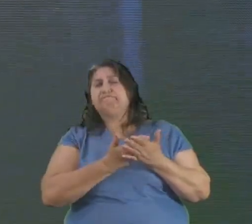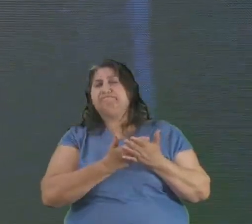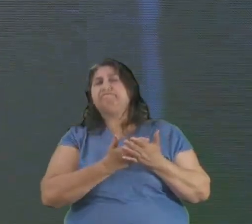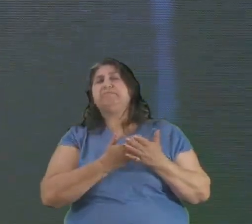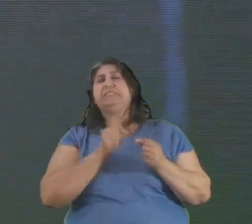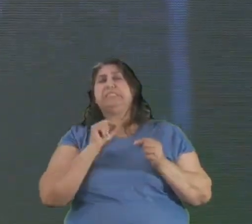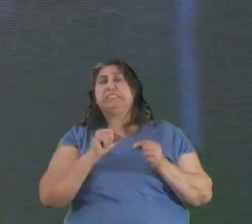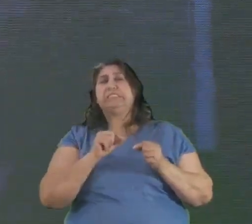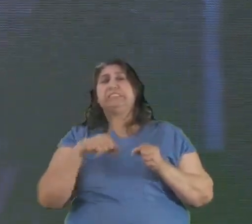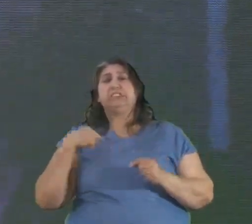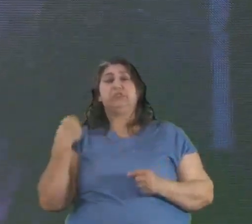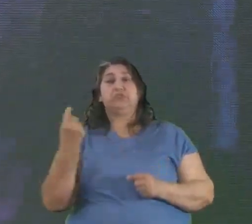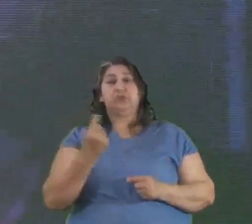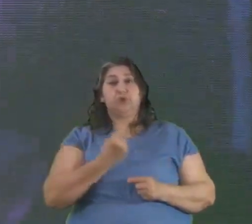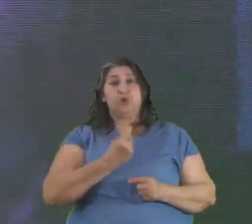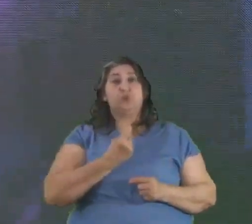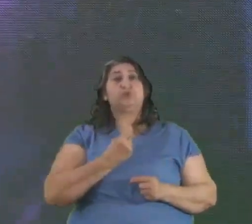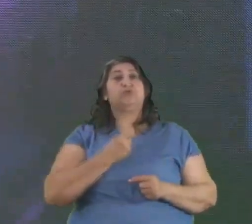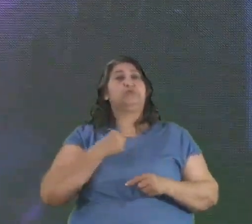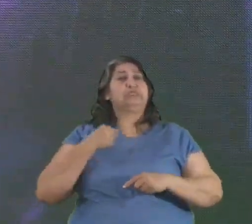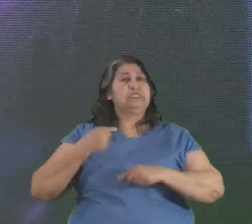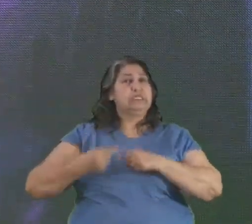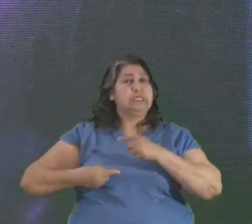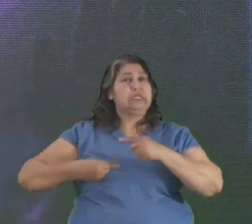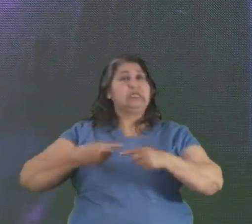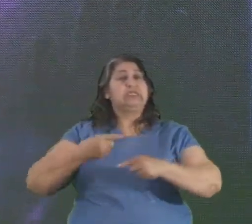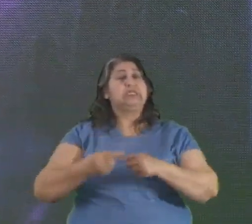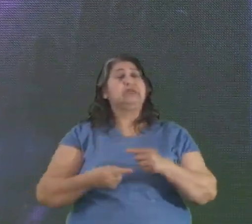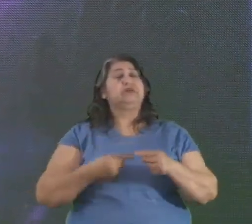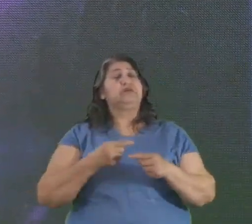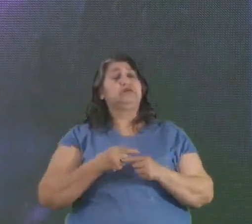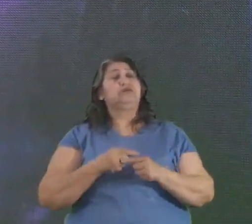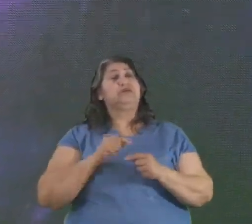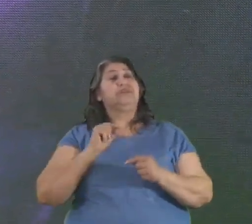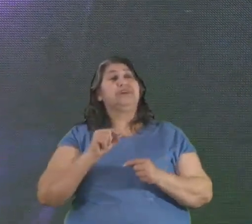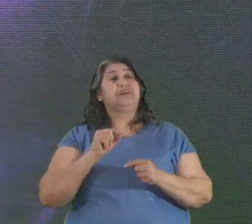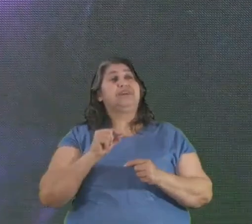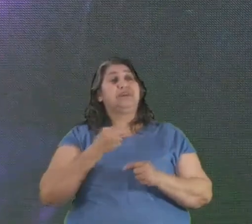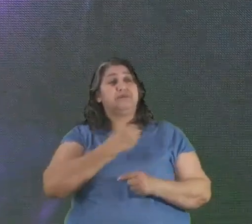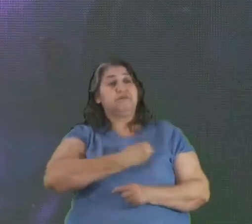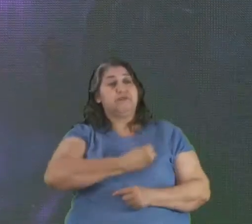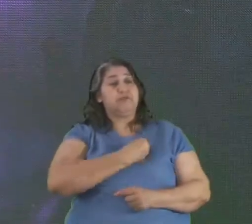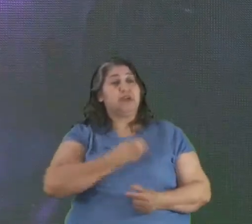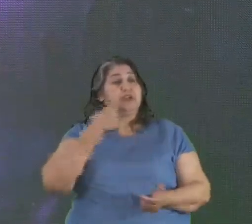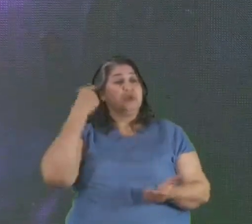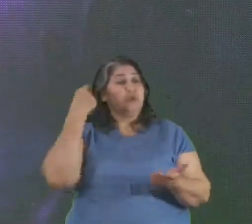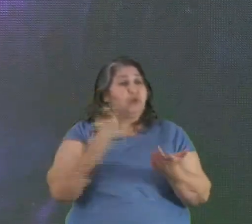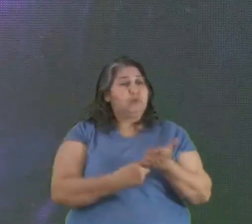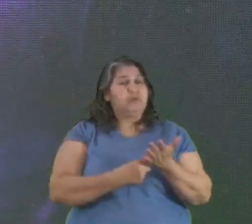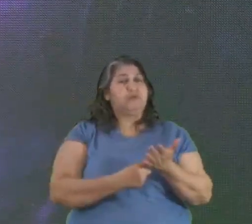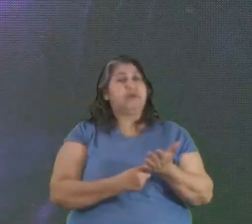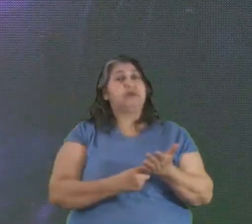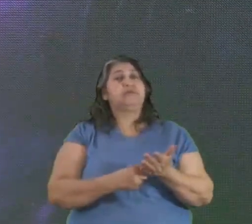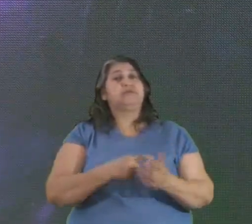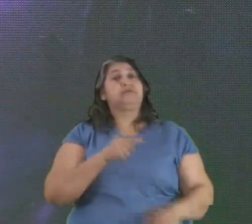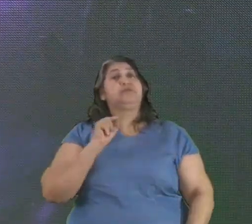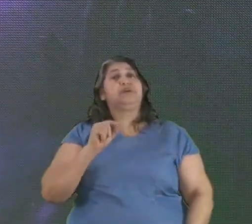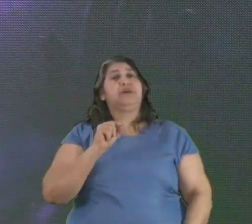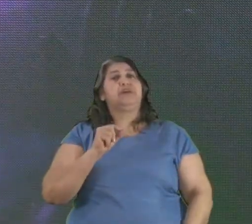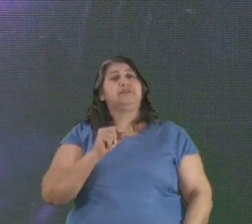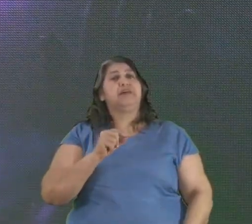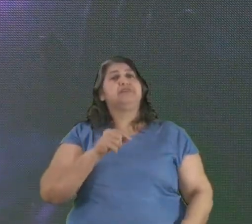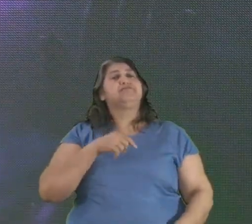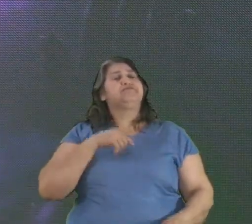somos a geração que estamos vivendo o cumprimento das profecias